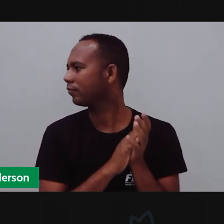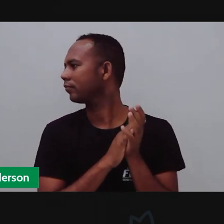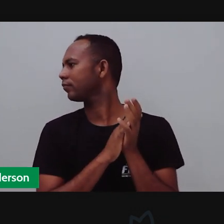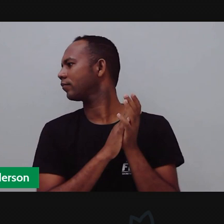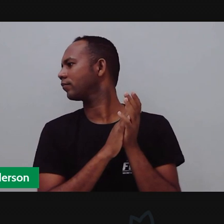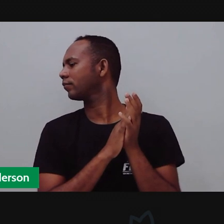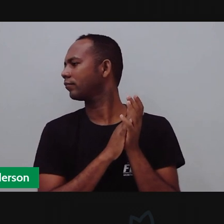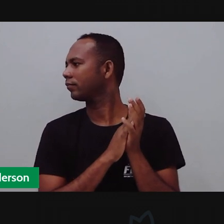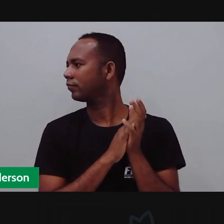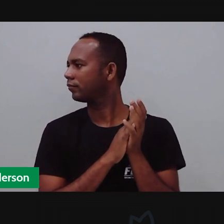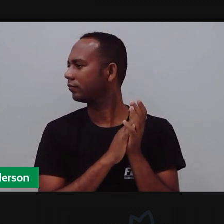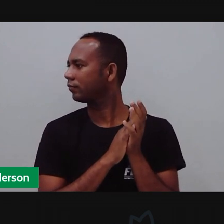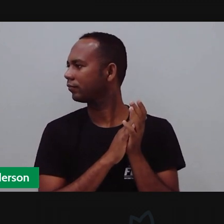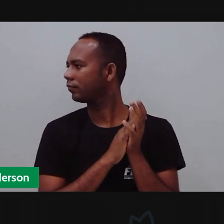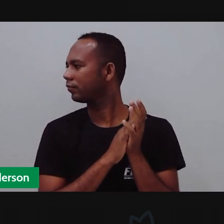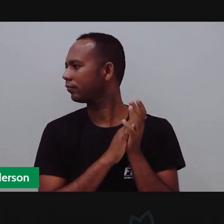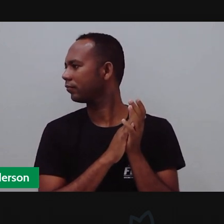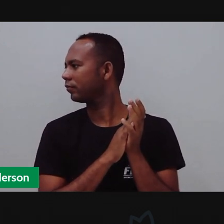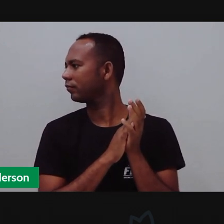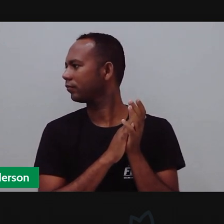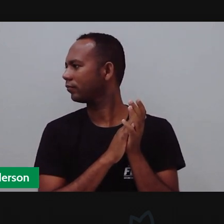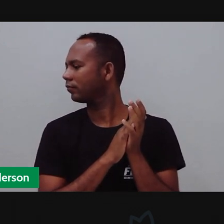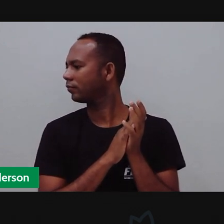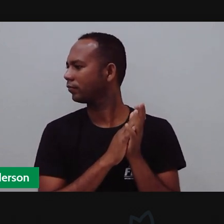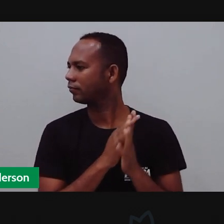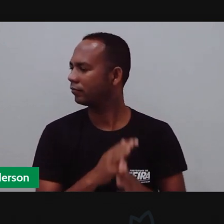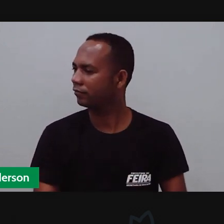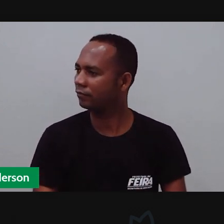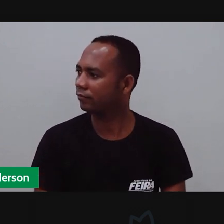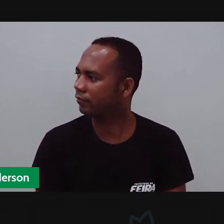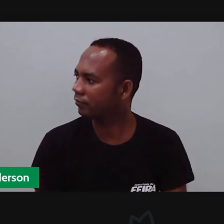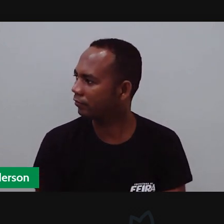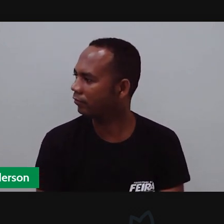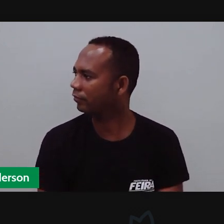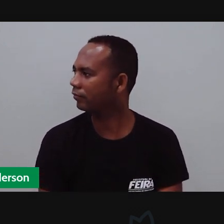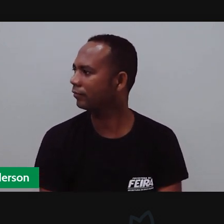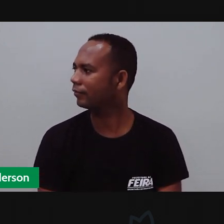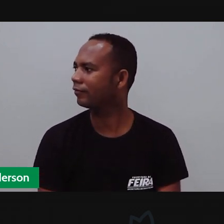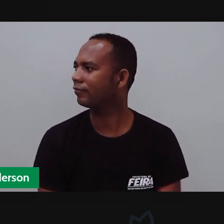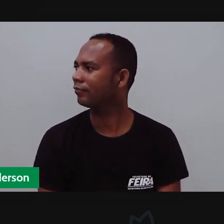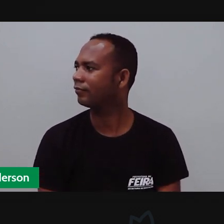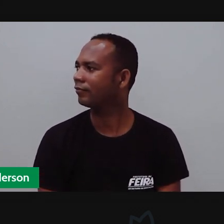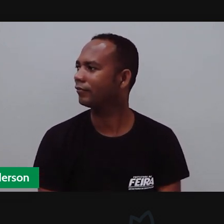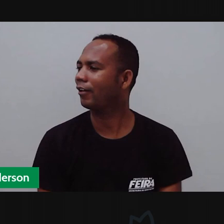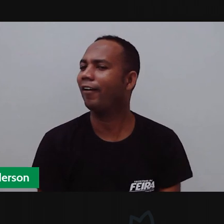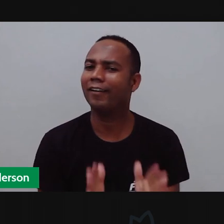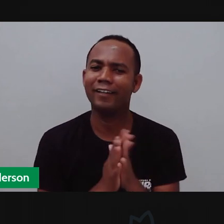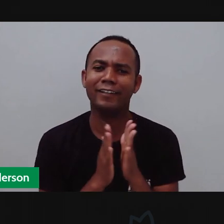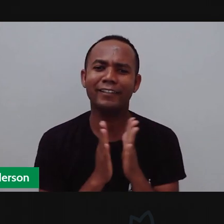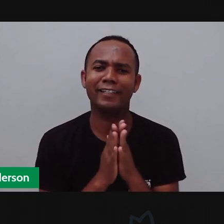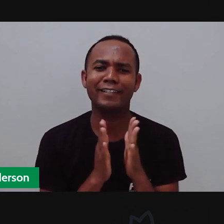Não para você enxugar, mas para você sentir. Isso aqui é um EVA de glitter.